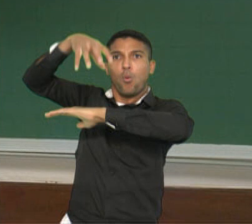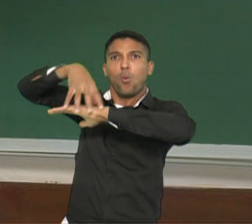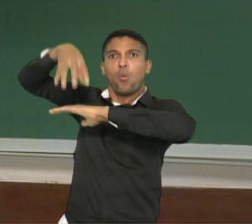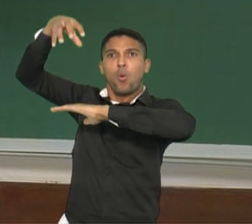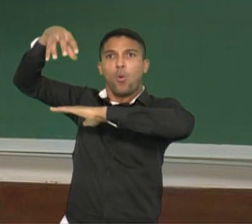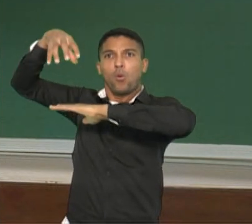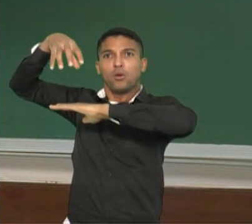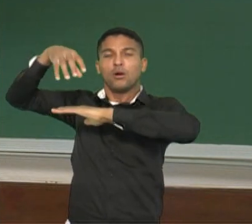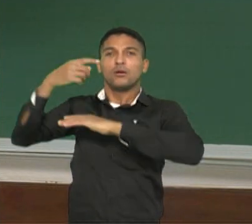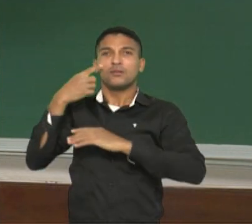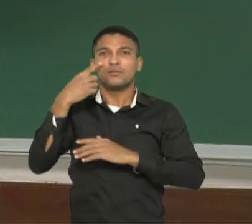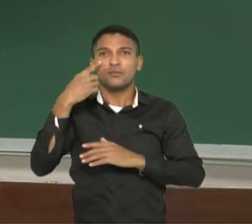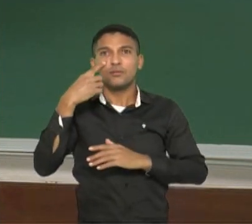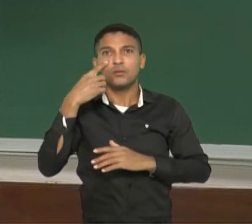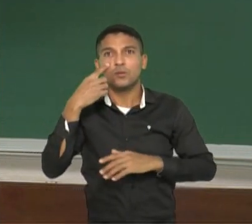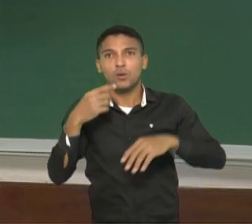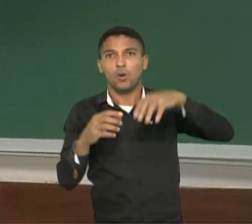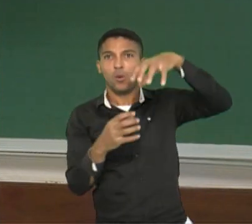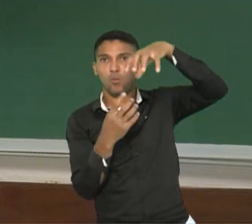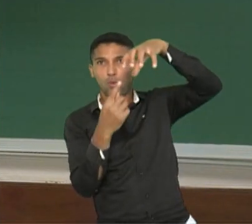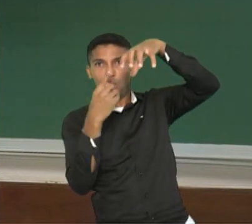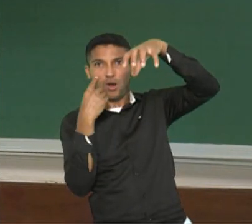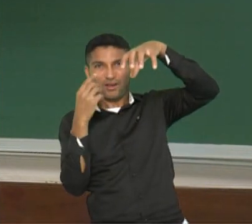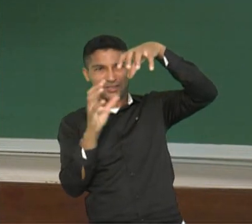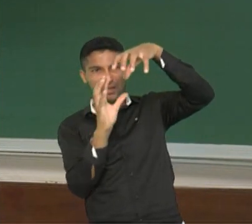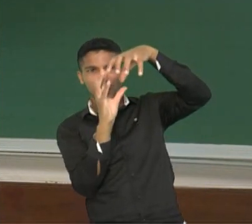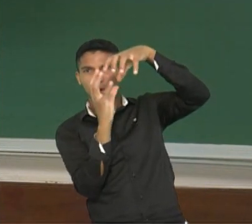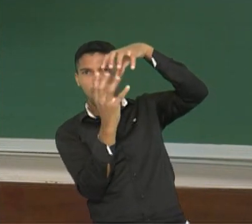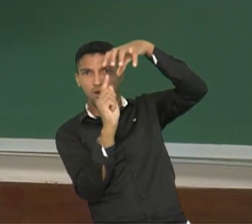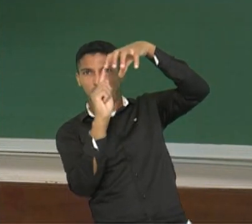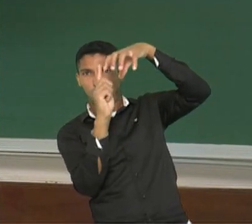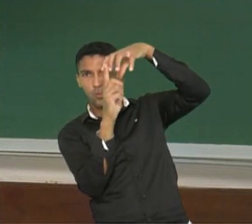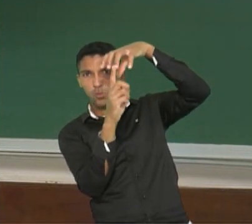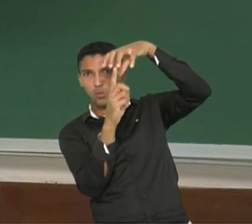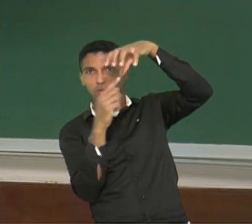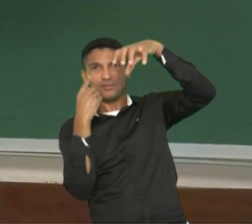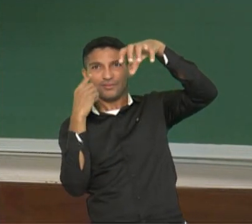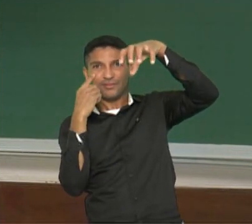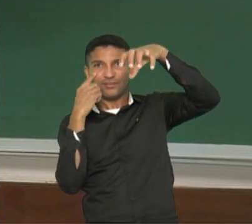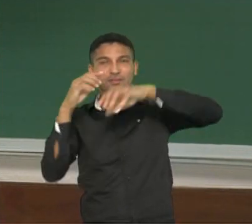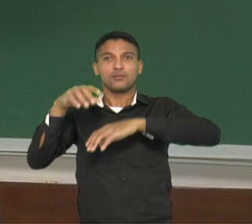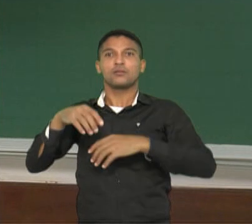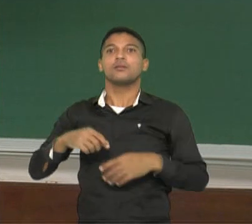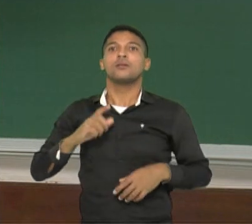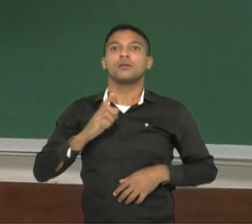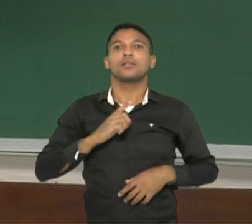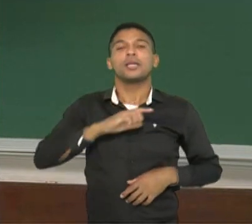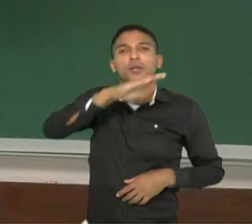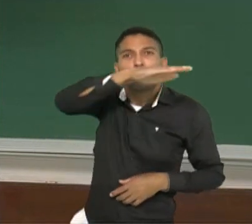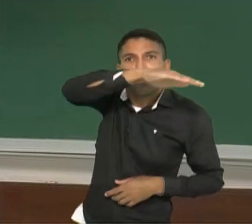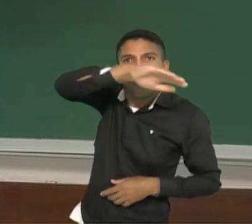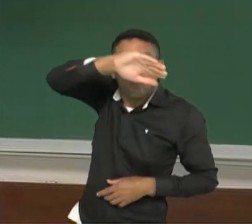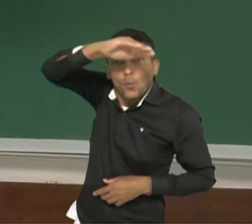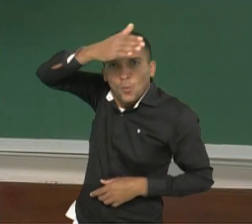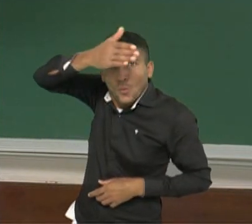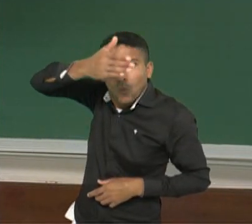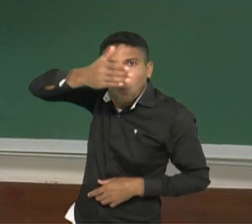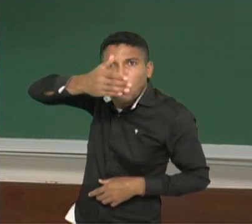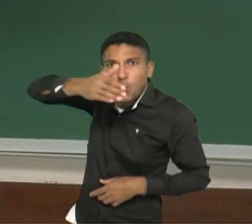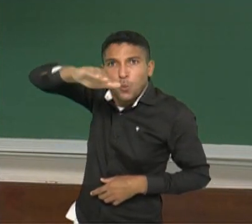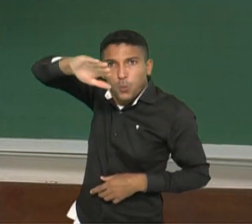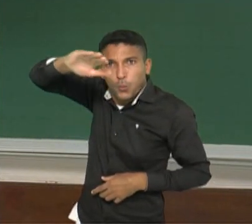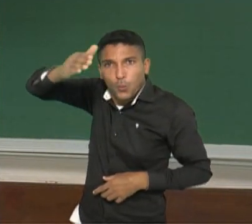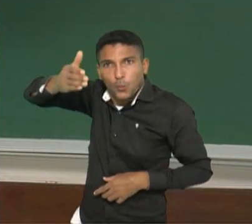desses morros arredondados, a paisagem, o relevo, ele vai apresentar suaves ondulações. Essas